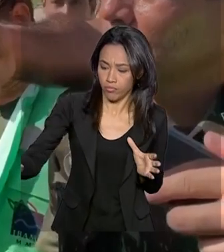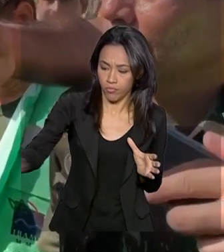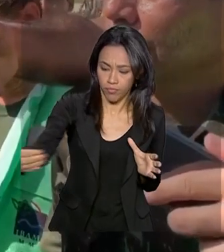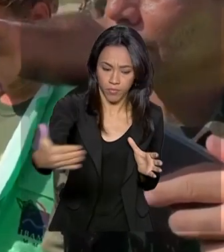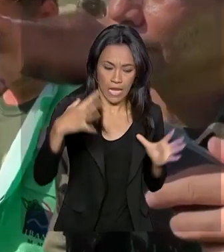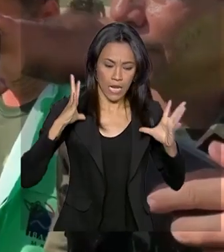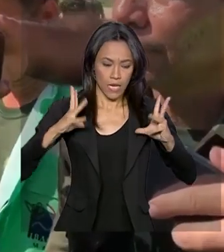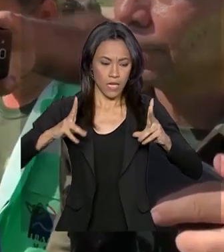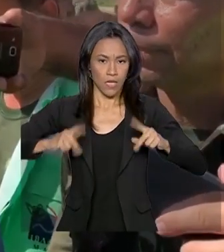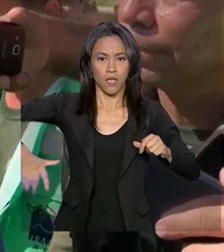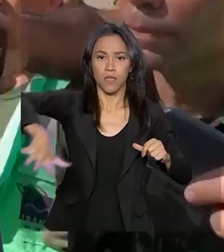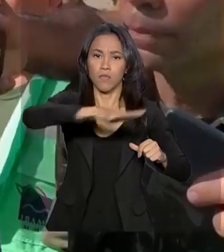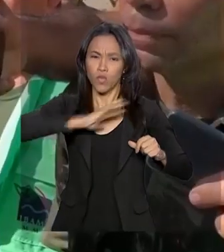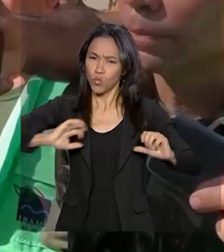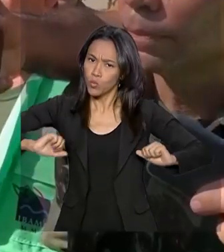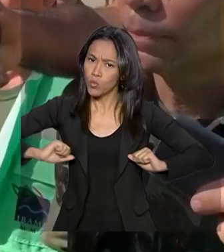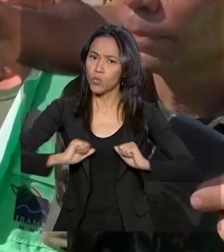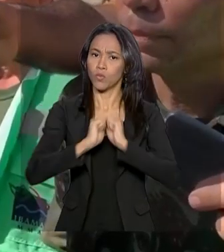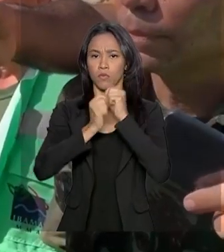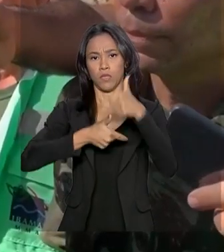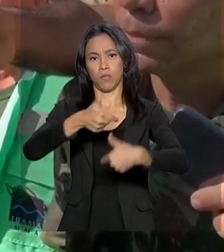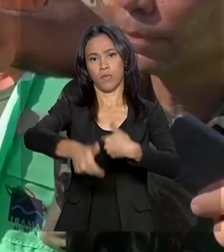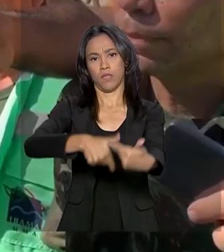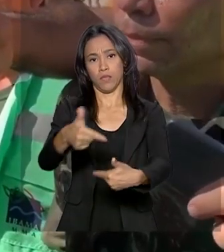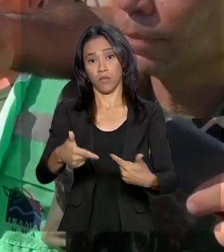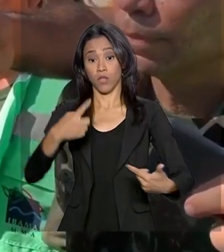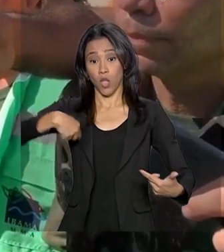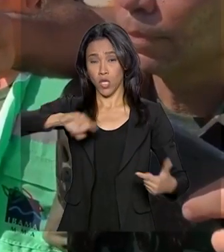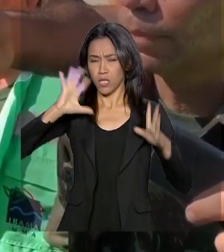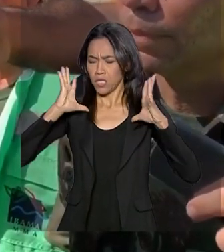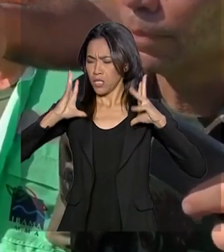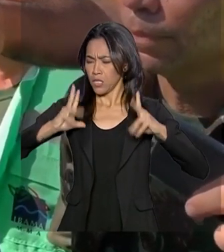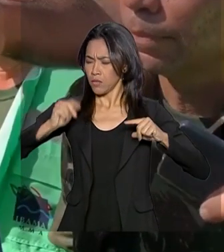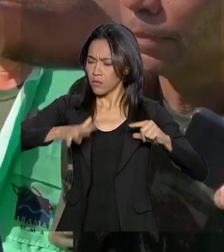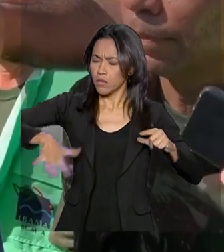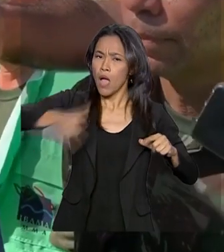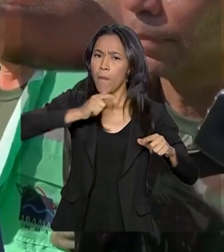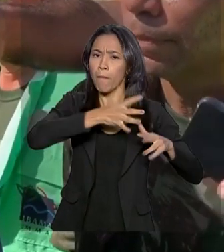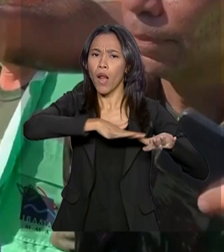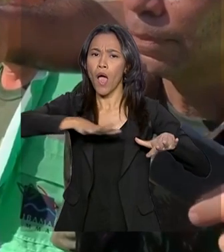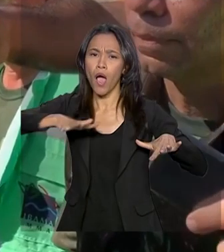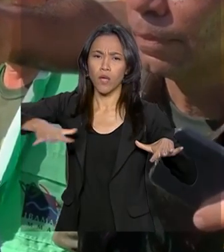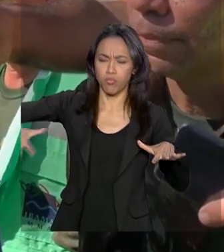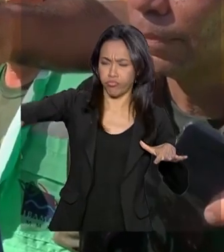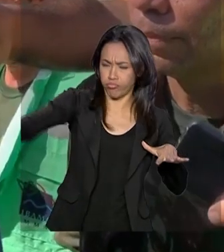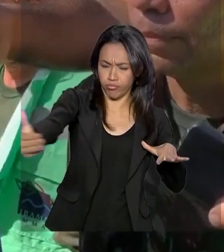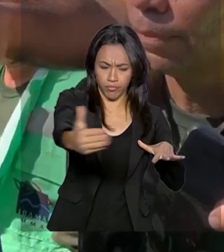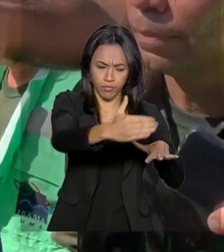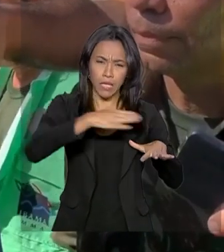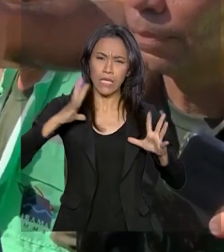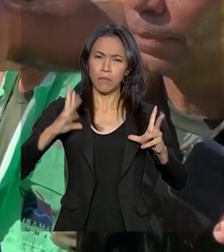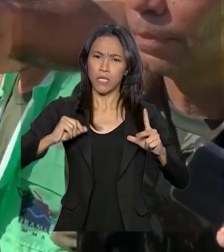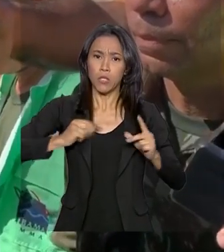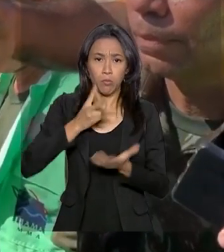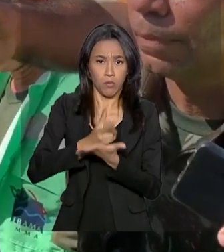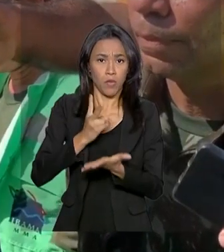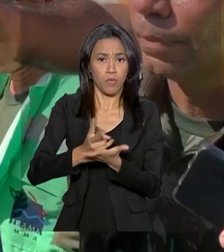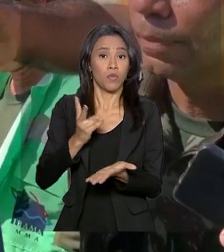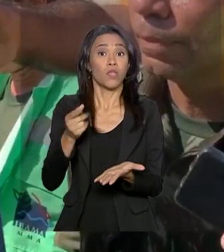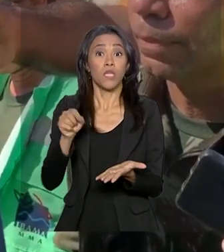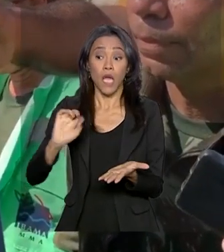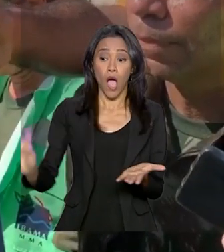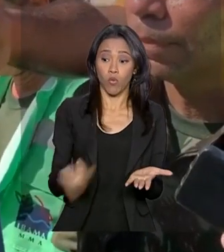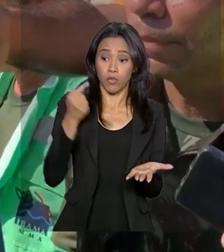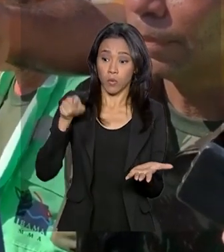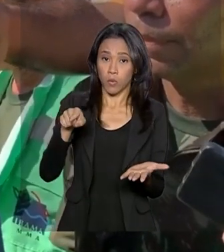juntos, trabalhando em cooperação. Seguimos, limpando as praias, como foi feito aqui, com eficiência. No mesmo dia em que apareceu